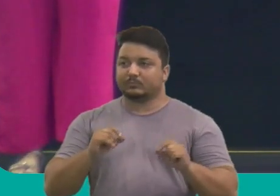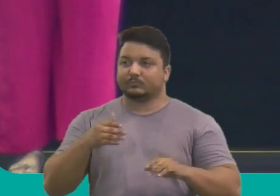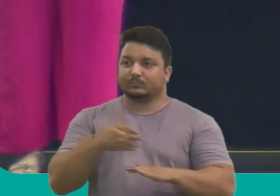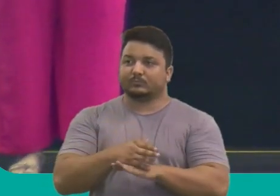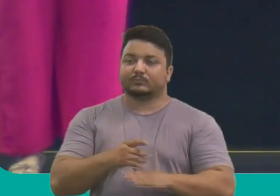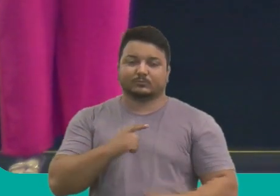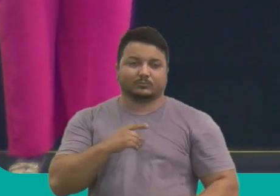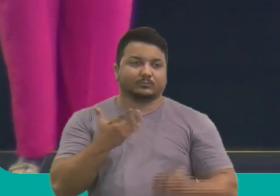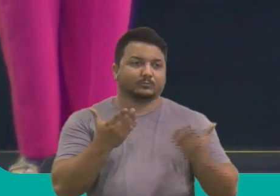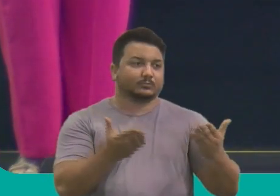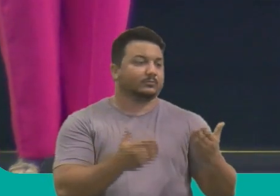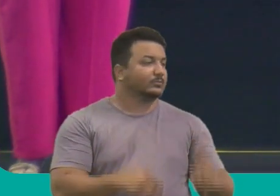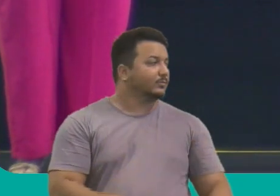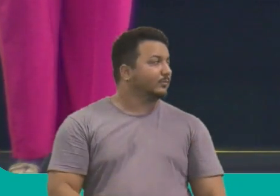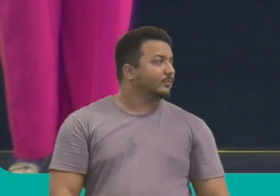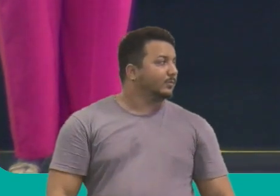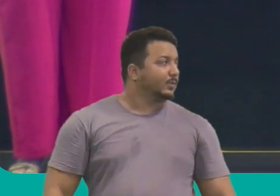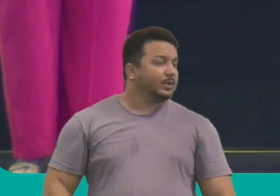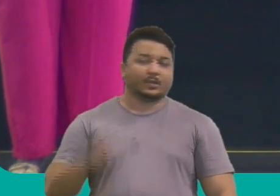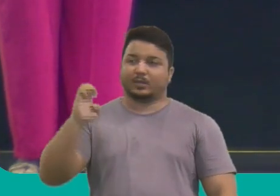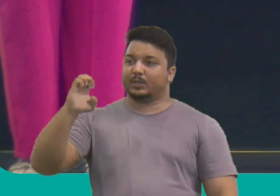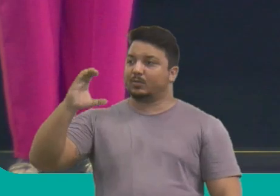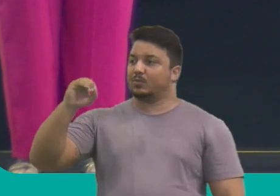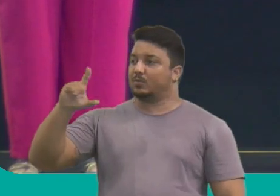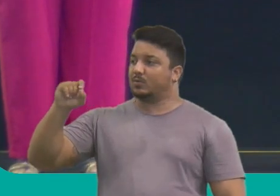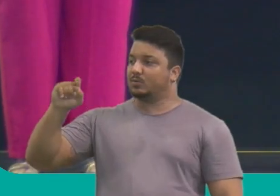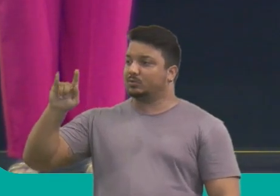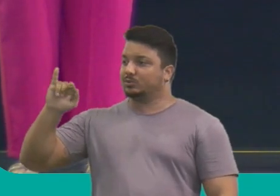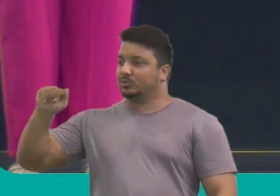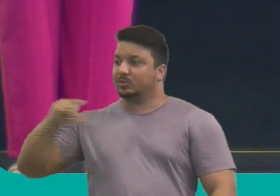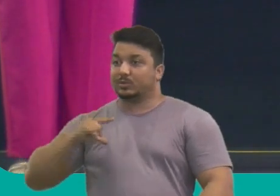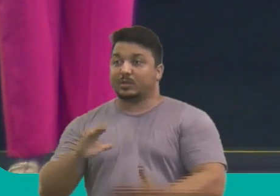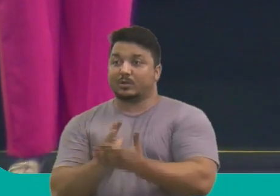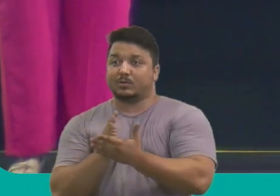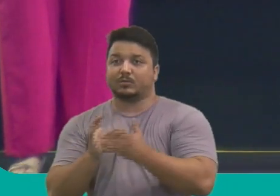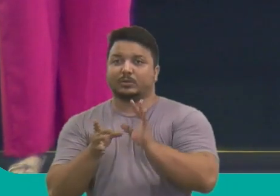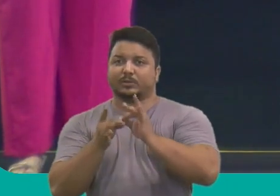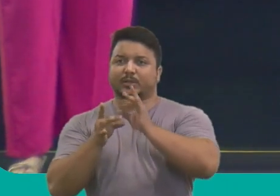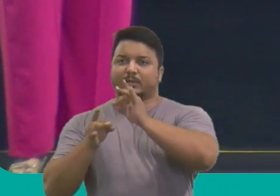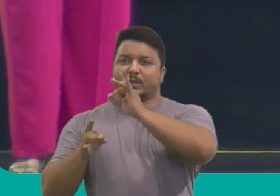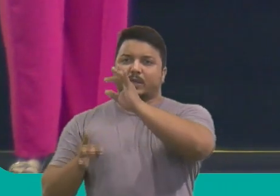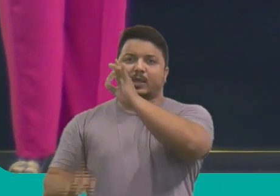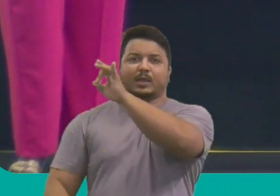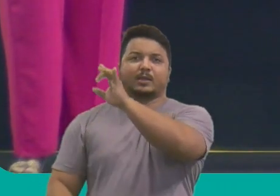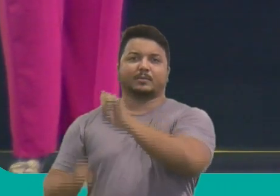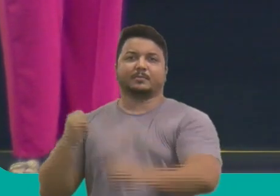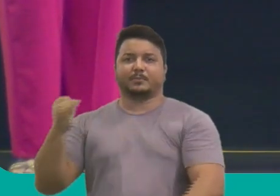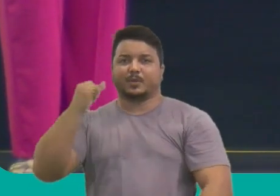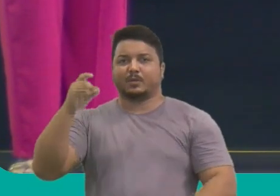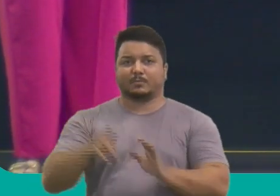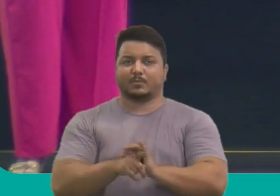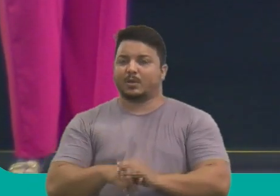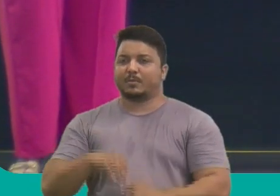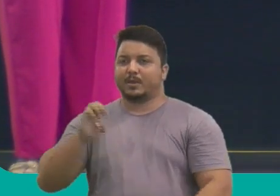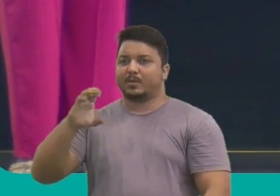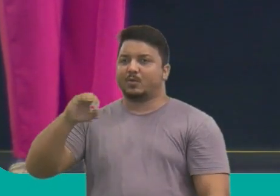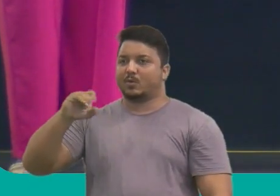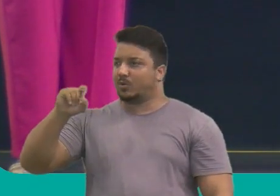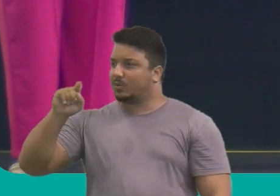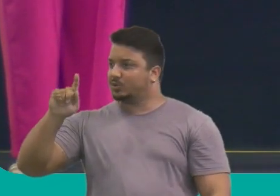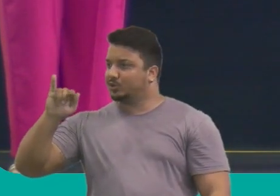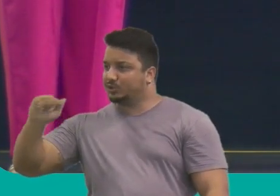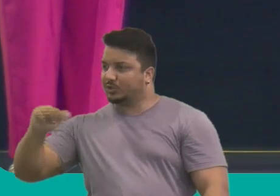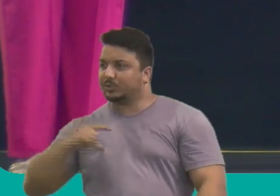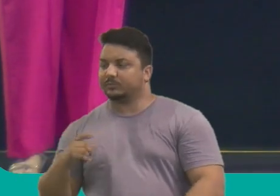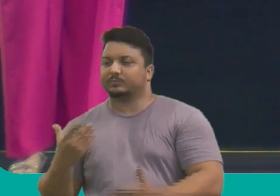queridinha, eu vou para a ecologia, a gente vai ver alguns detalhezinhos, algumas questões chaves que caem na ecologia e que vocês vão conseguir